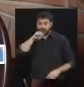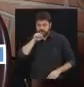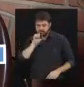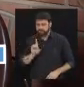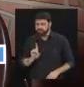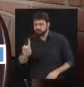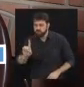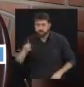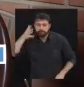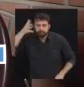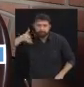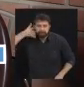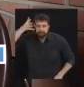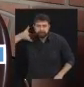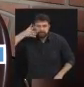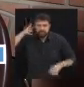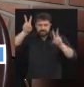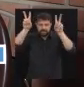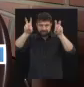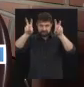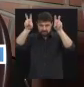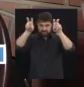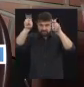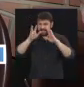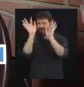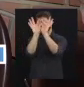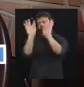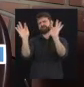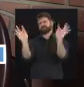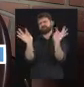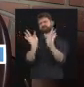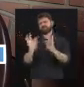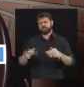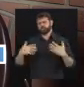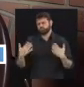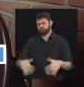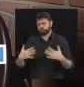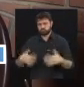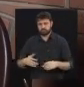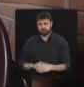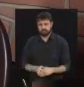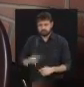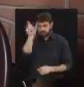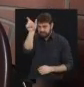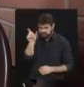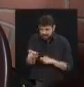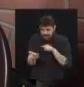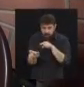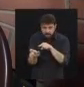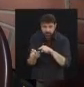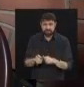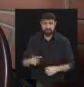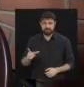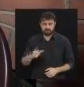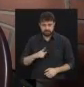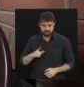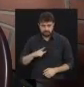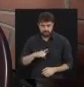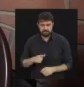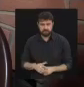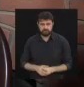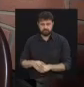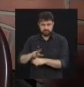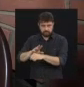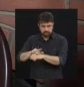foi assistir, que o tema era Absurdamente Feliz. E contava a história de uma pessoa que